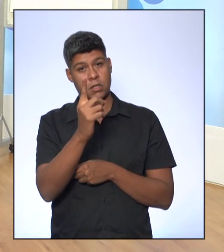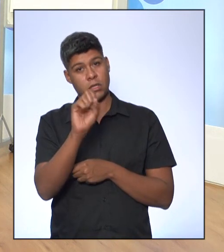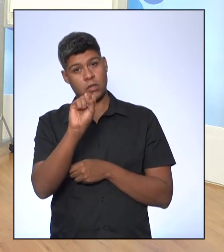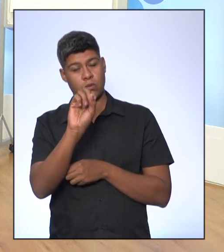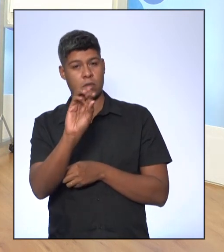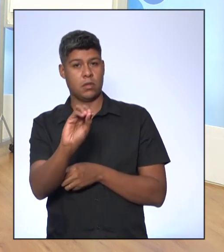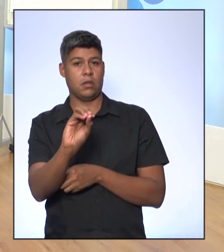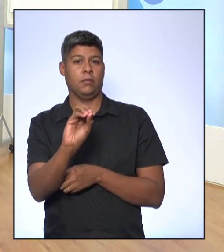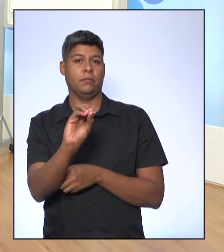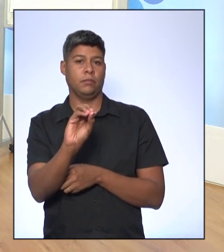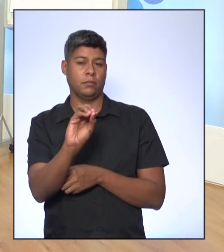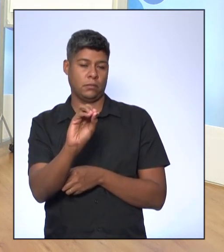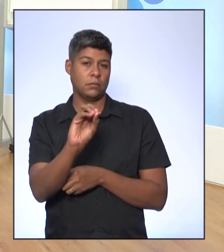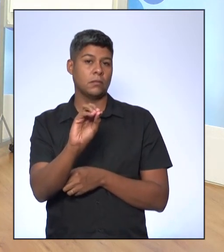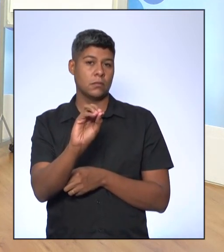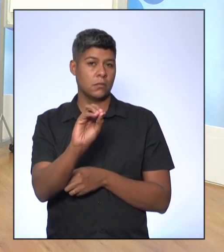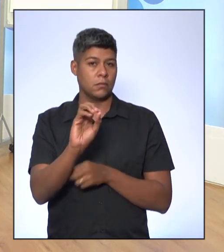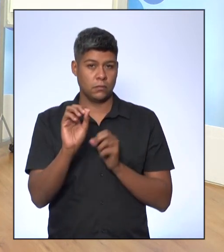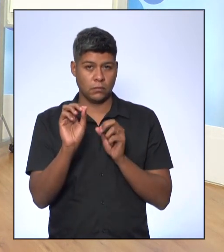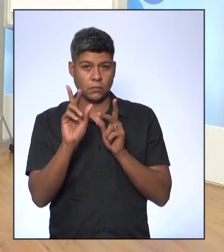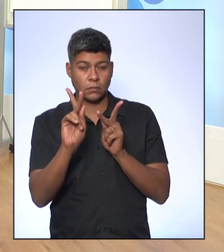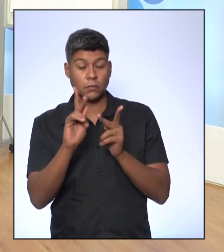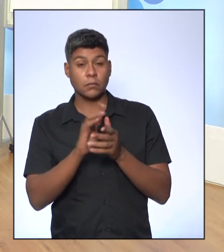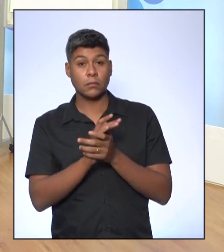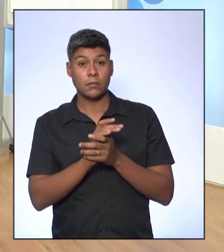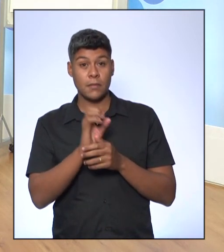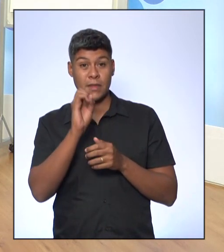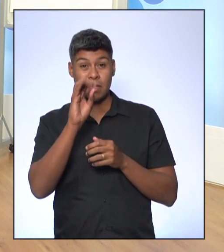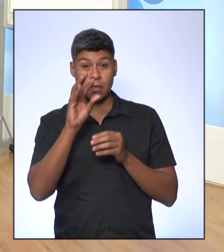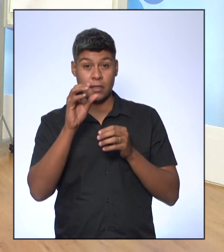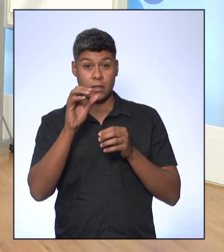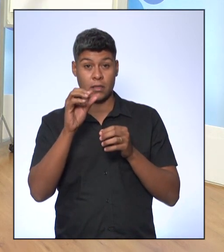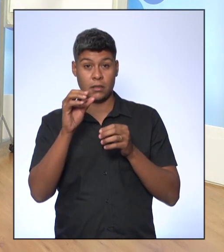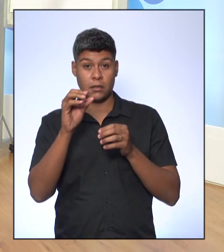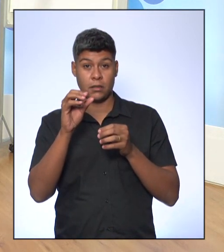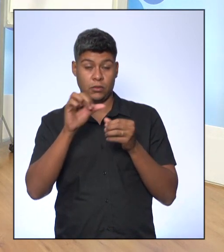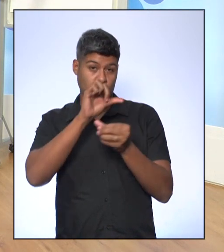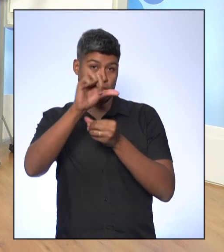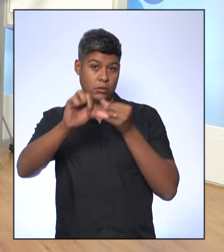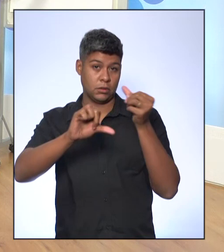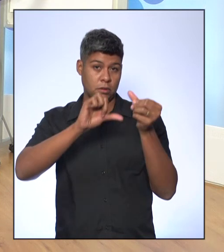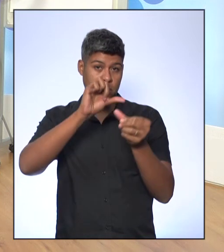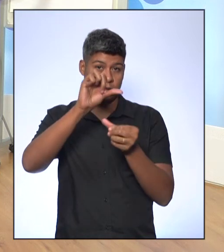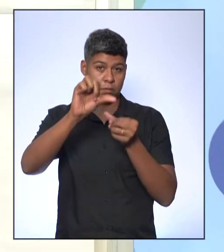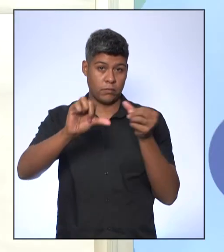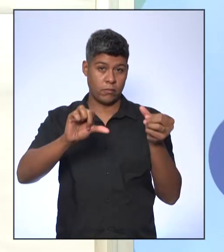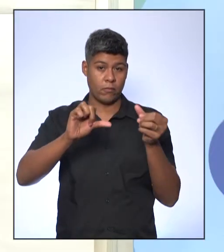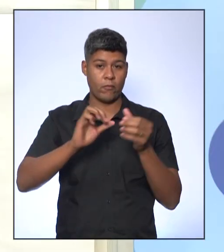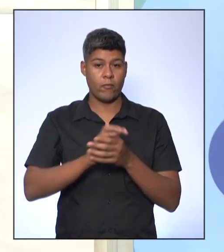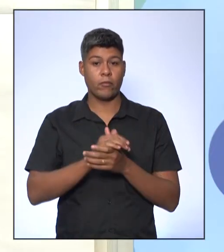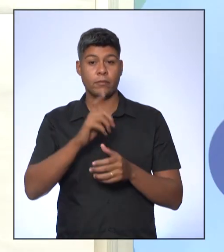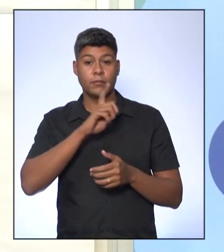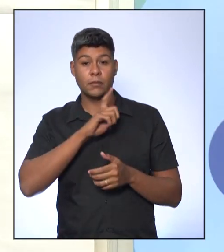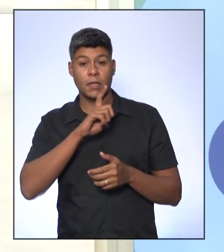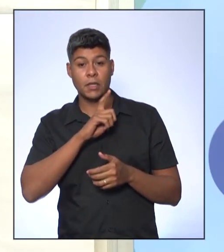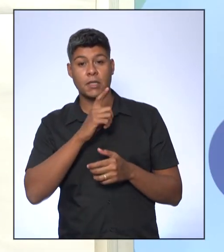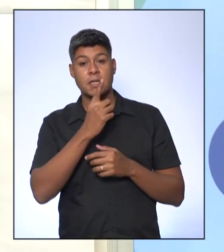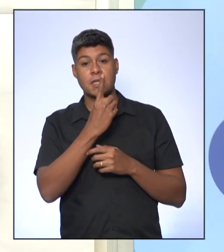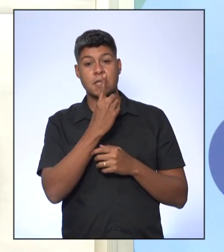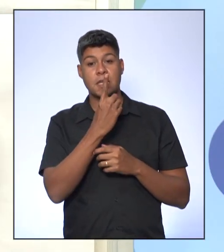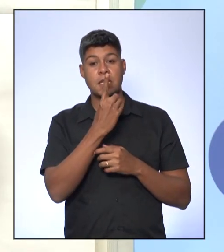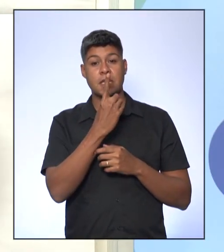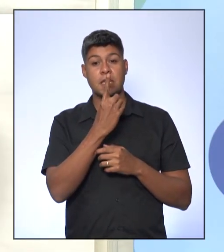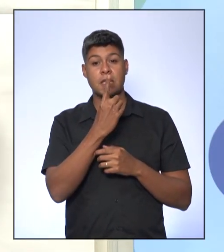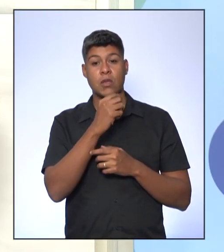isso, Rafa? É isso aí, Jonas. Beleza? Então, se eu substituir aqui, né? Jogar para lá, eu vou ter